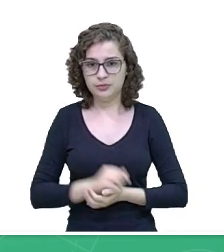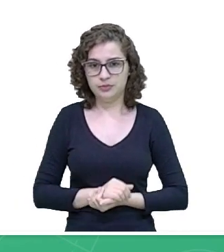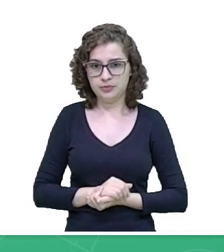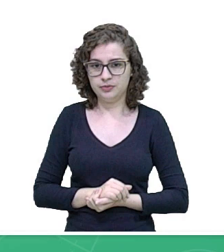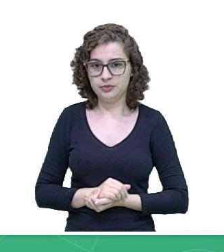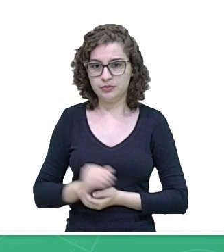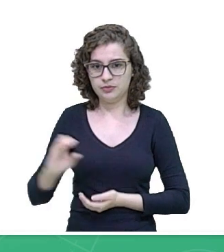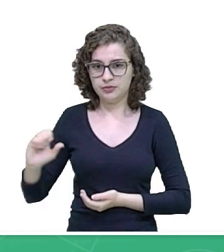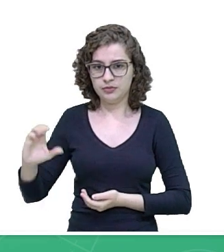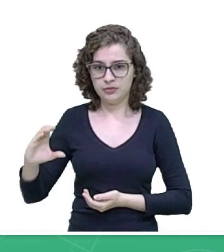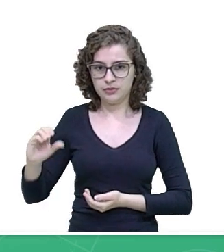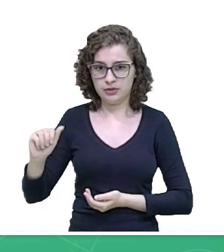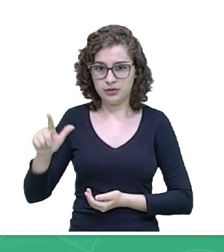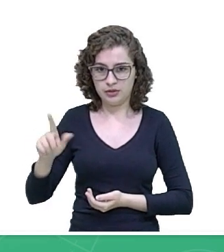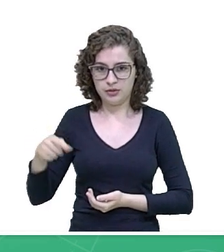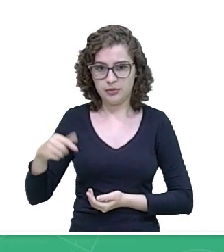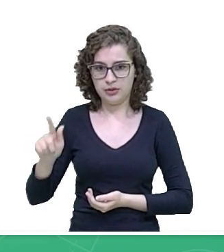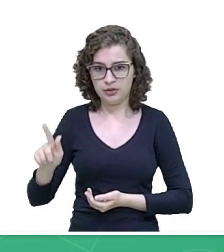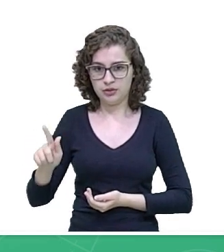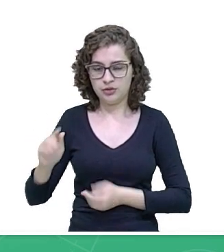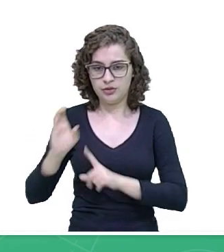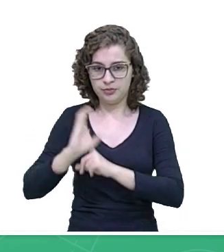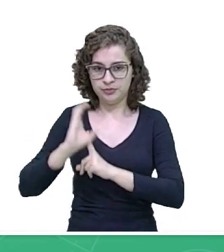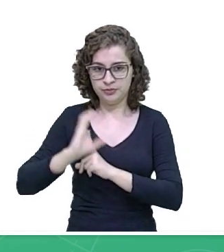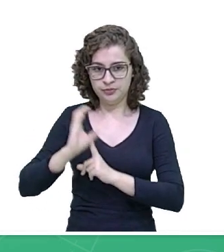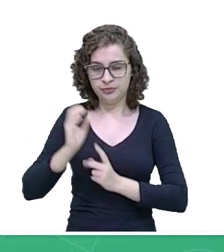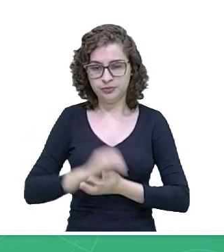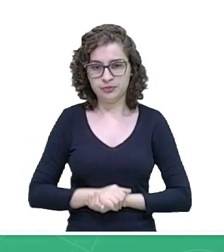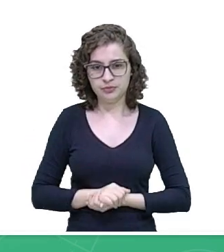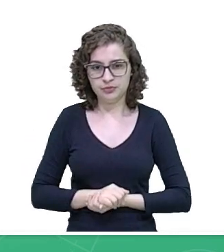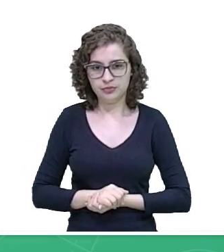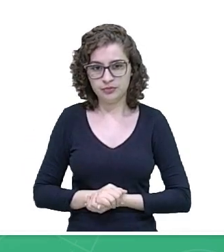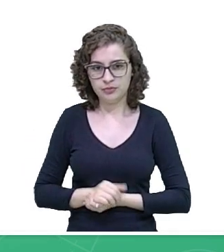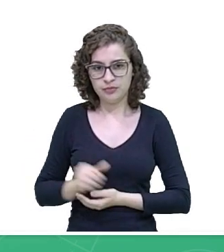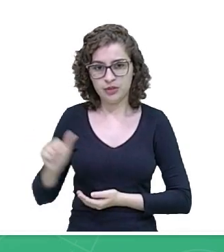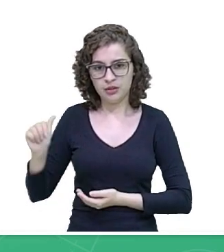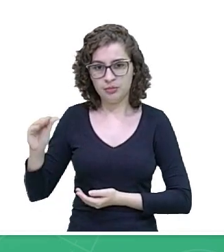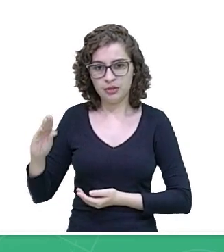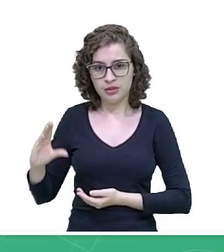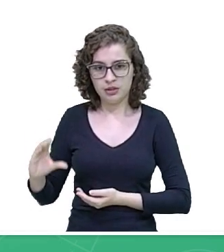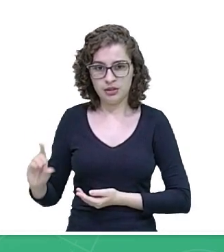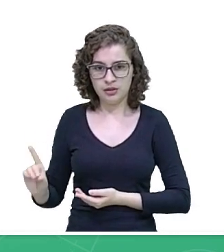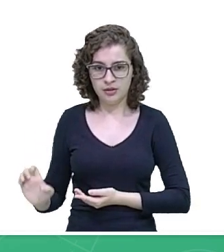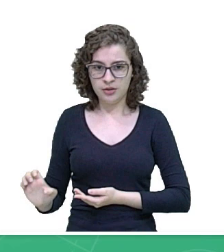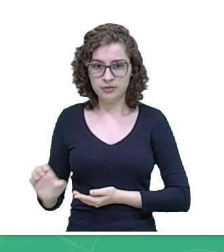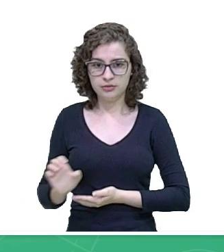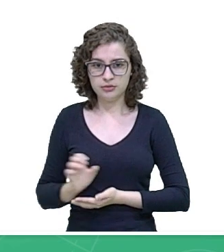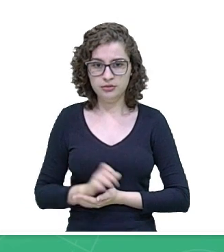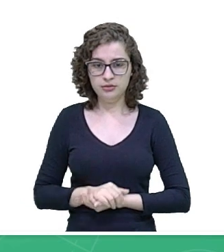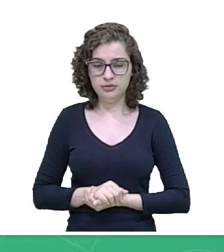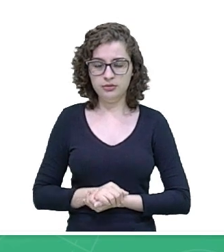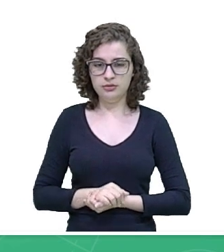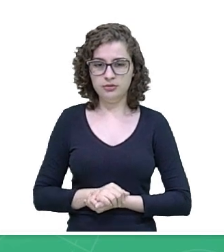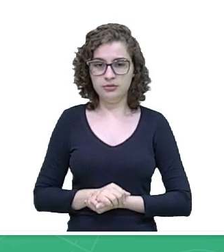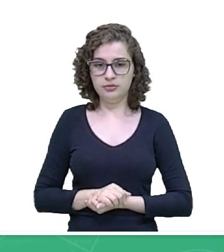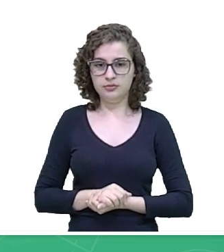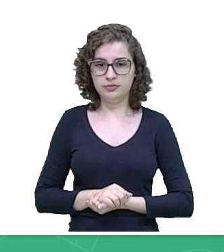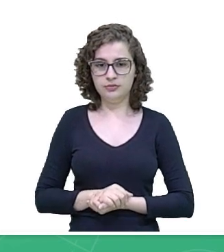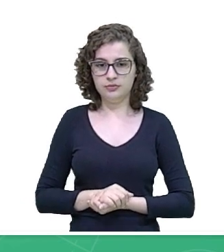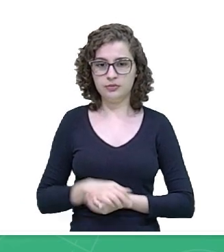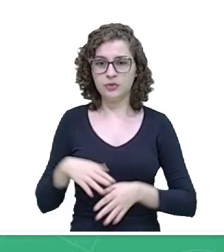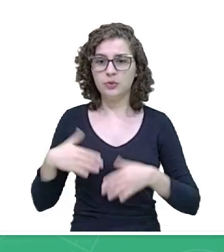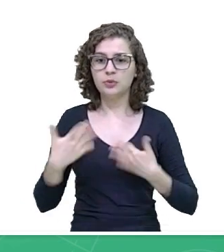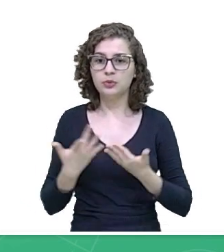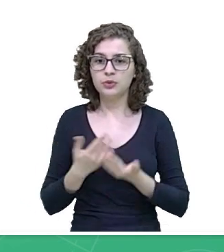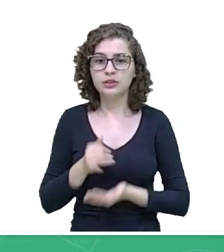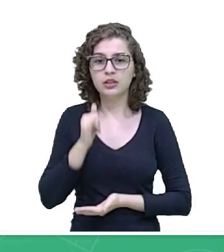calorias por grama graus Celsius. E aí nós temos as alternativas, né, dessa quantidade de energia, dessa quantidade de